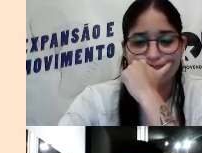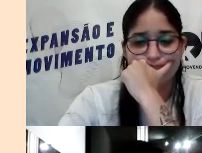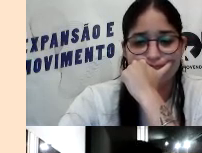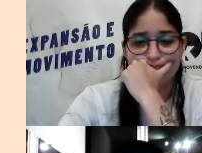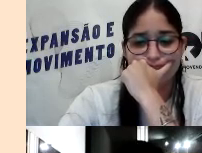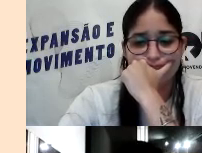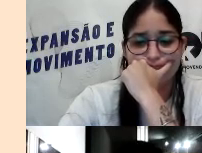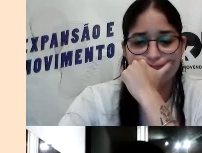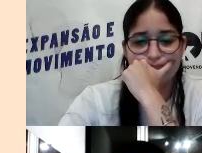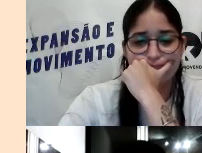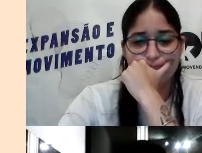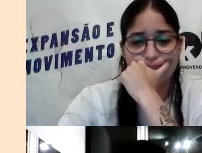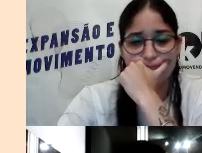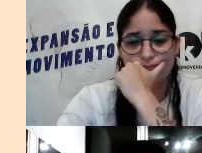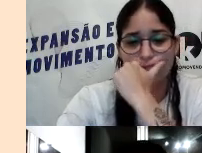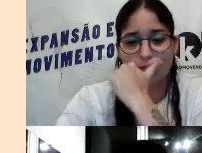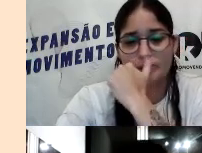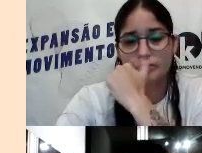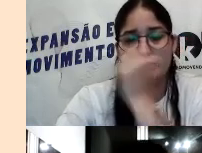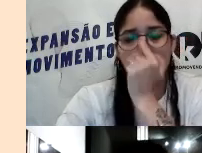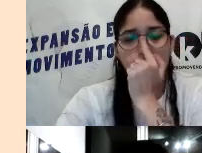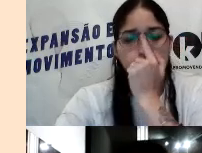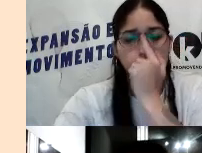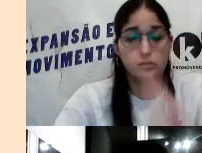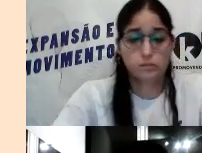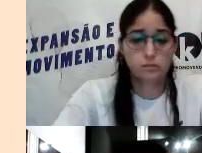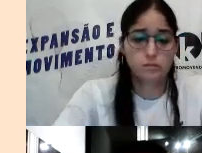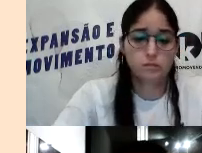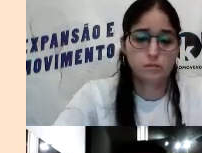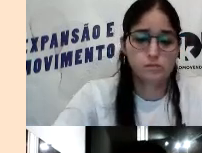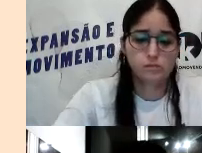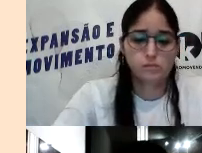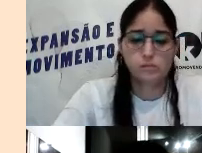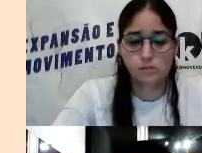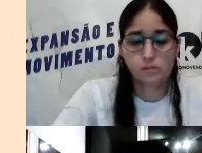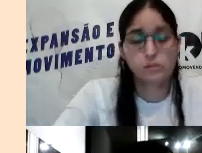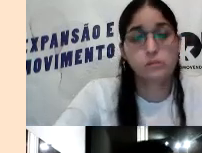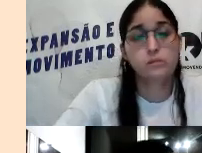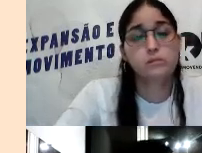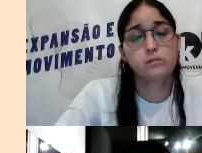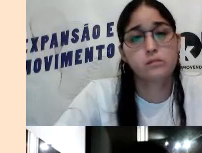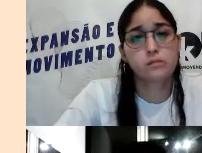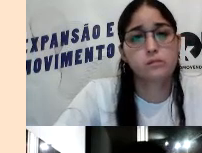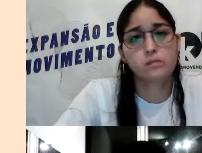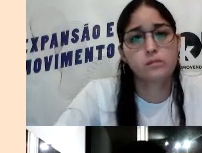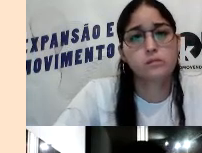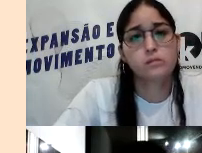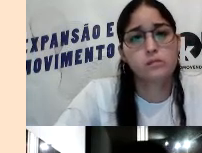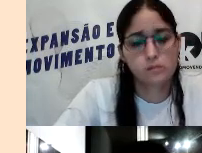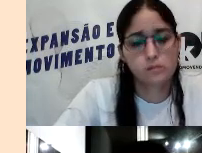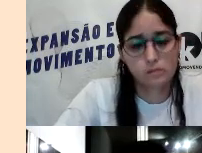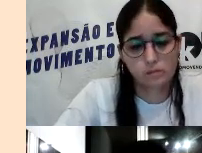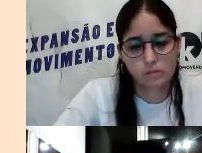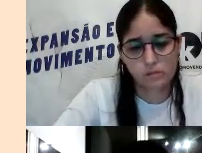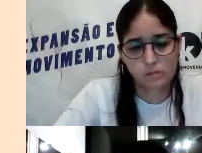que o staff, as pessoas, de modo geral, dentro de um hospital, não estão preparados em conhecimento, em